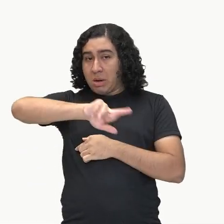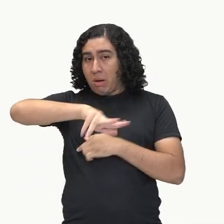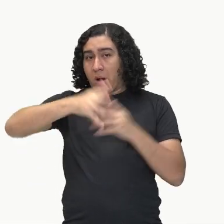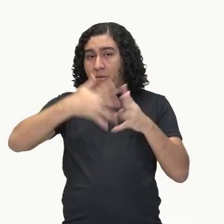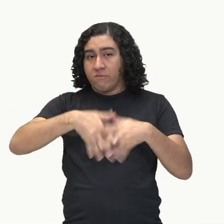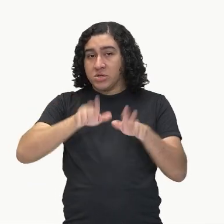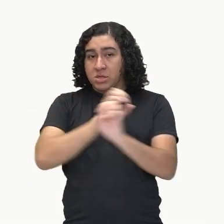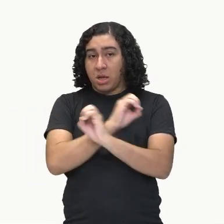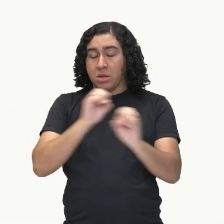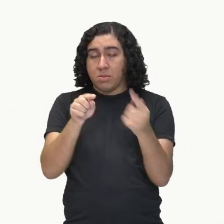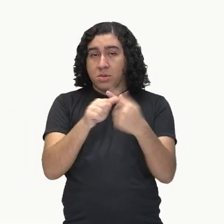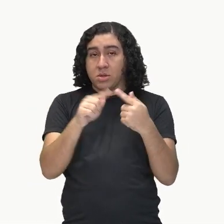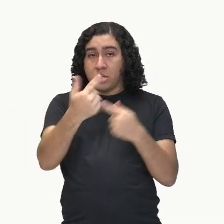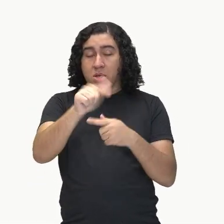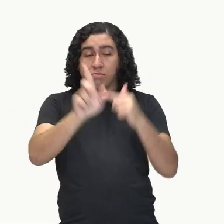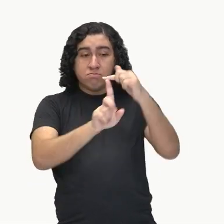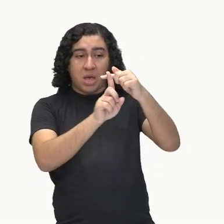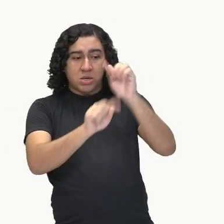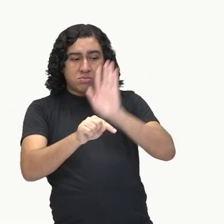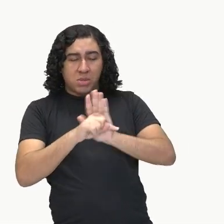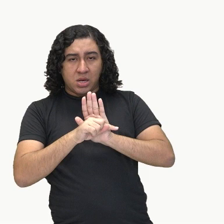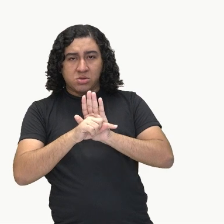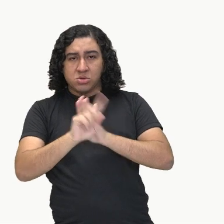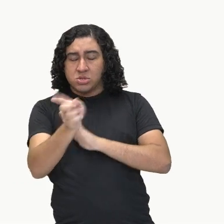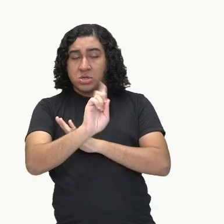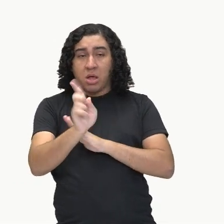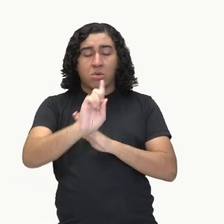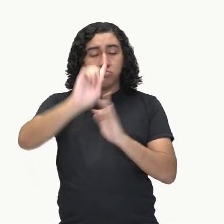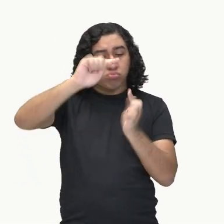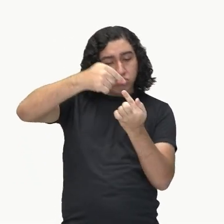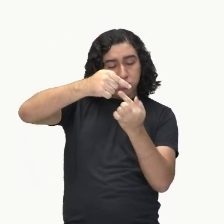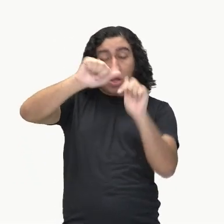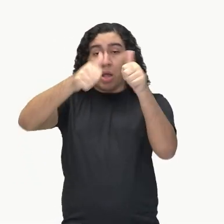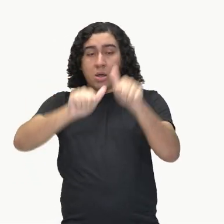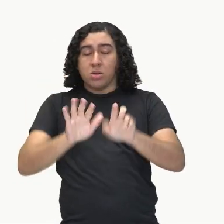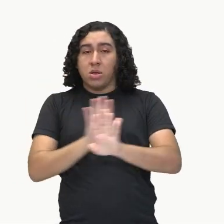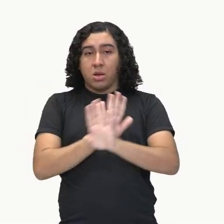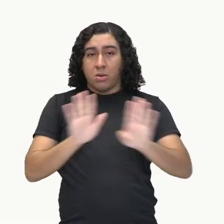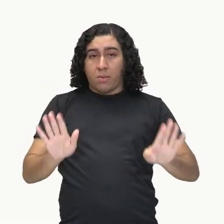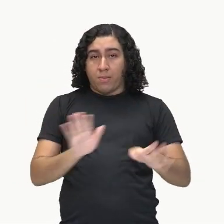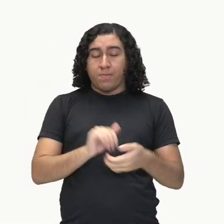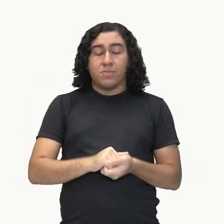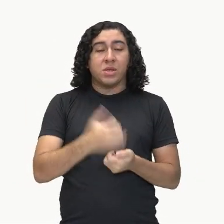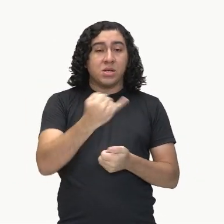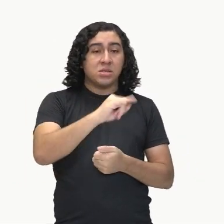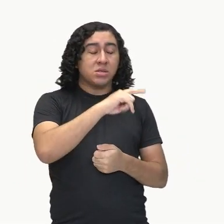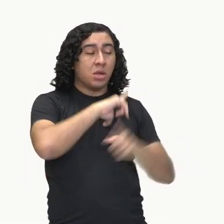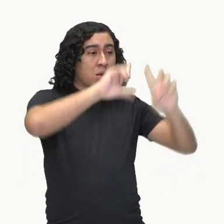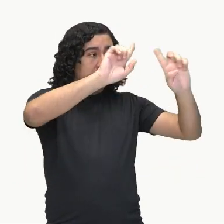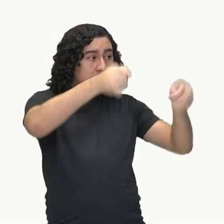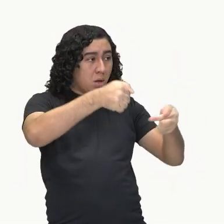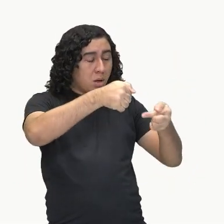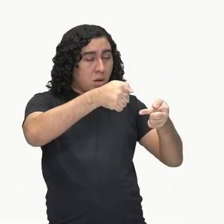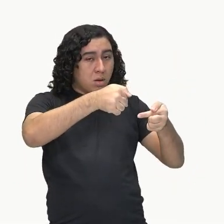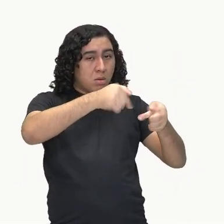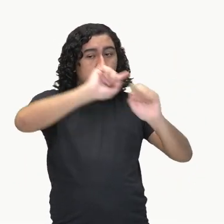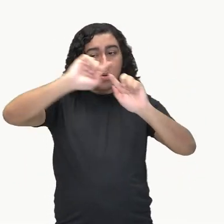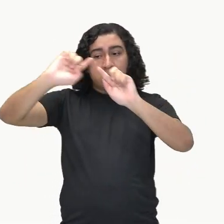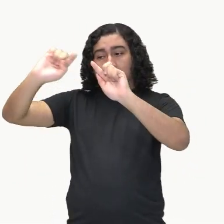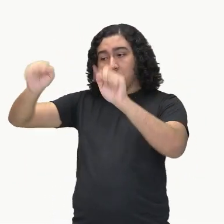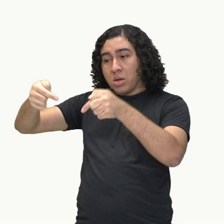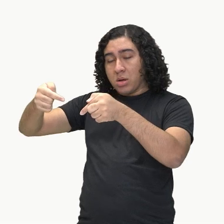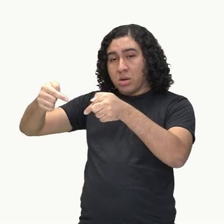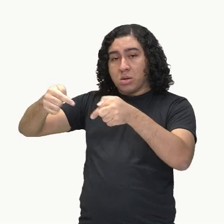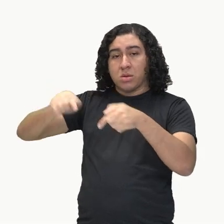fazer aí jogo de sinal. O que é que nós estamos vendo? Para eliminar o parêntese, você observa se é o sinal de mais, à